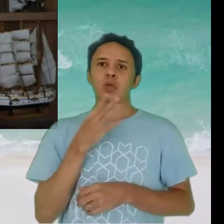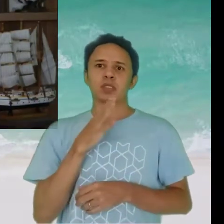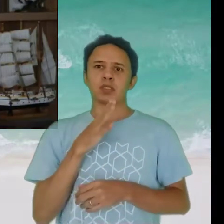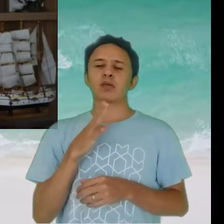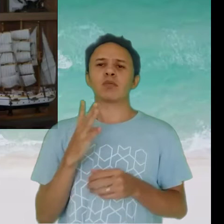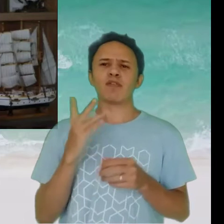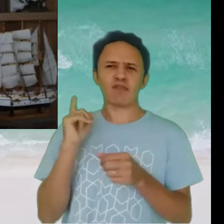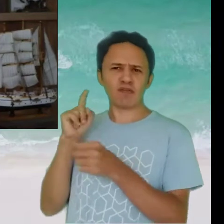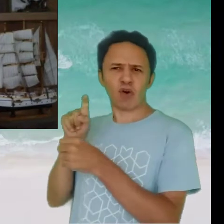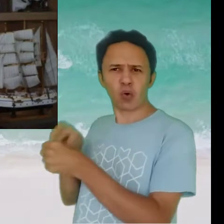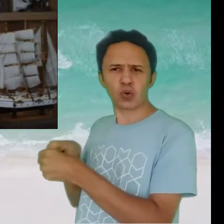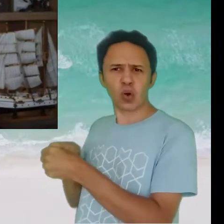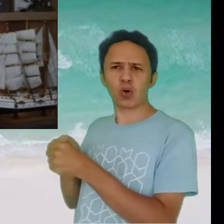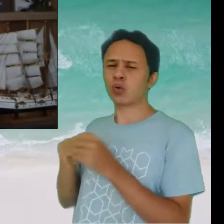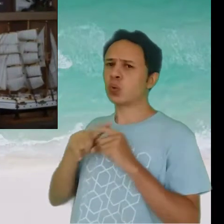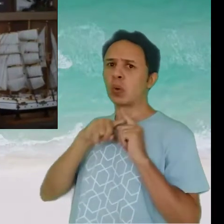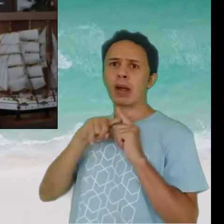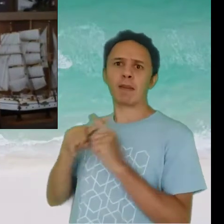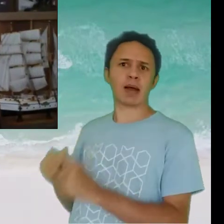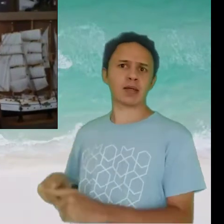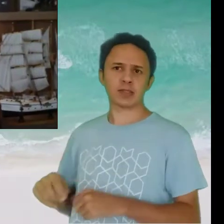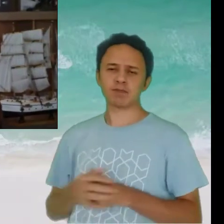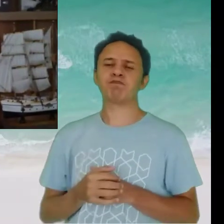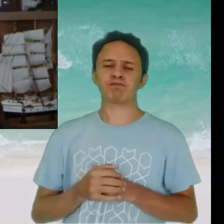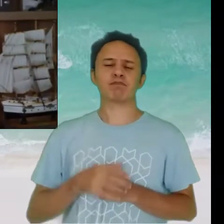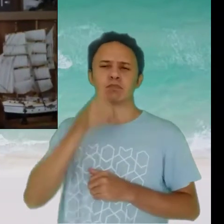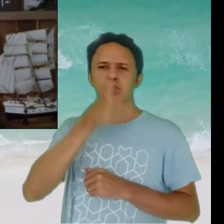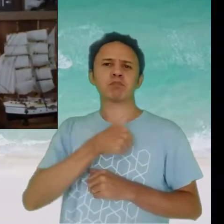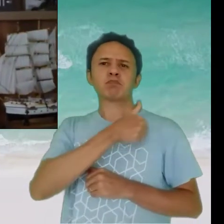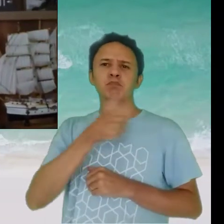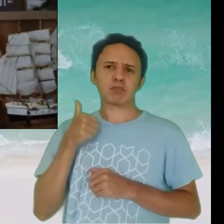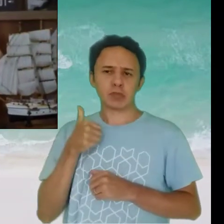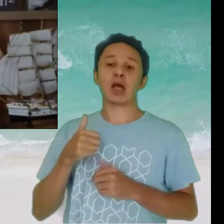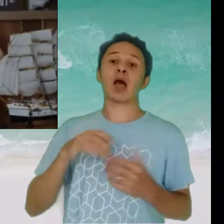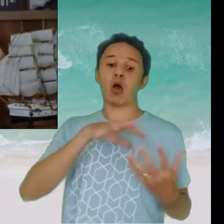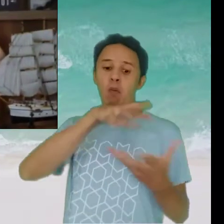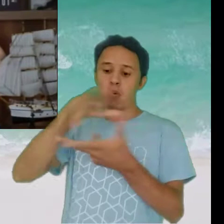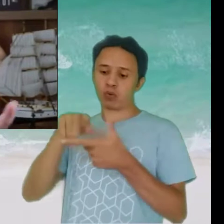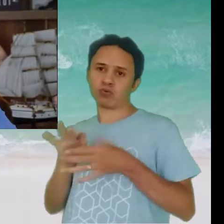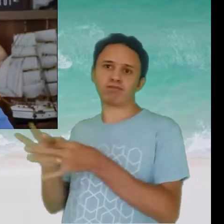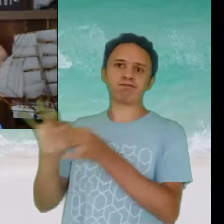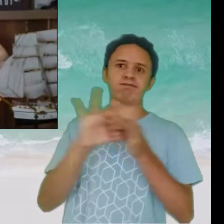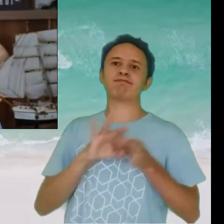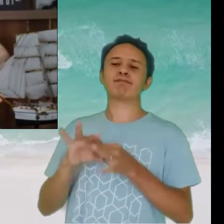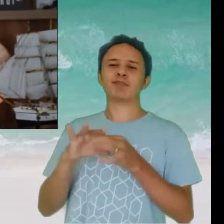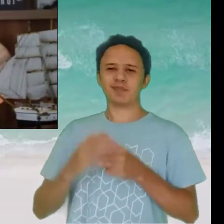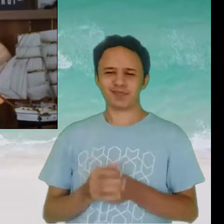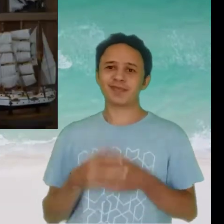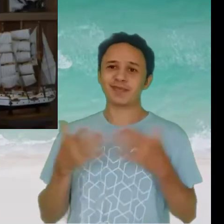mais voltou. Mas através do seu esforço, teimosia e sacrifício, o mundo se conheceu, o mundo se tornou um